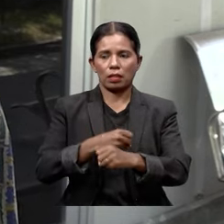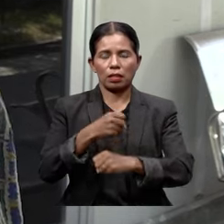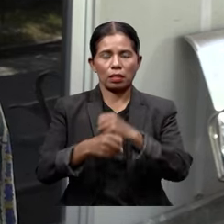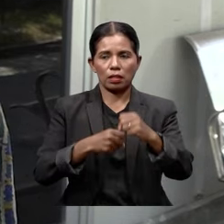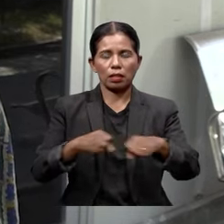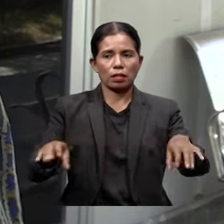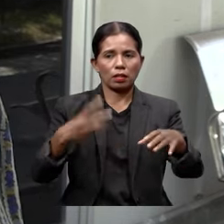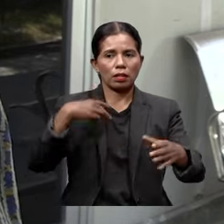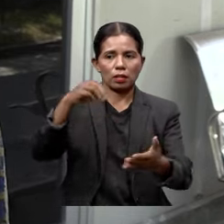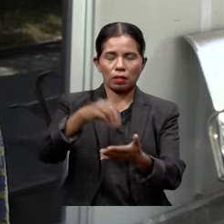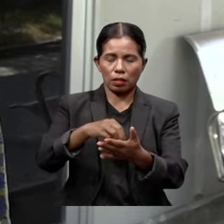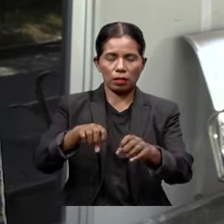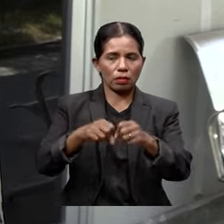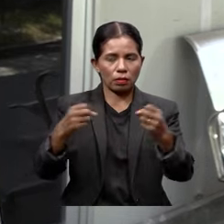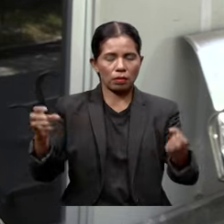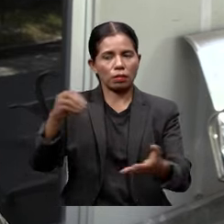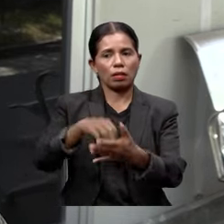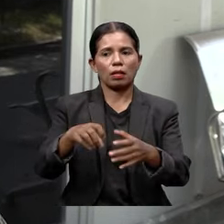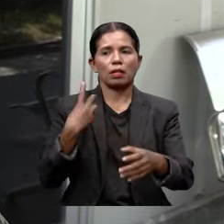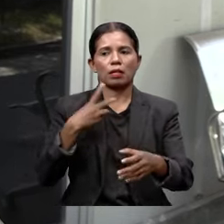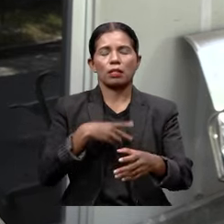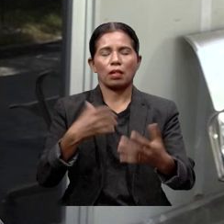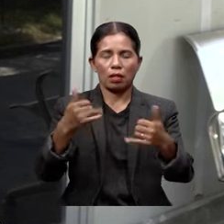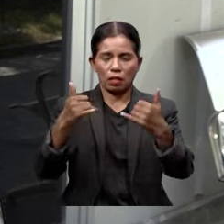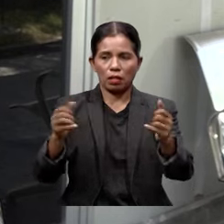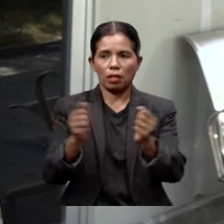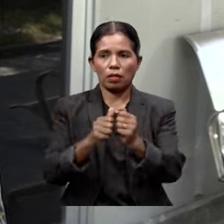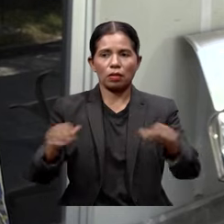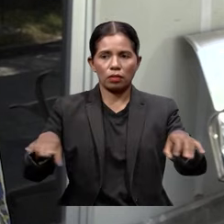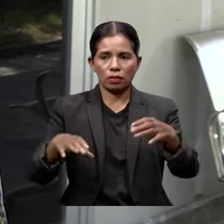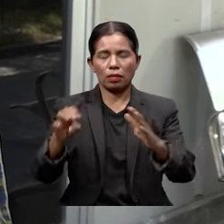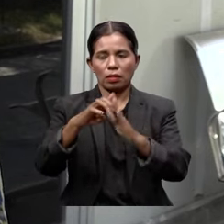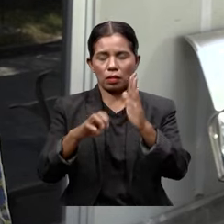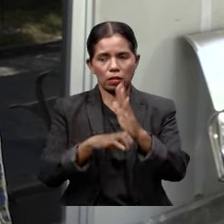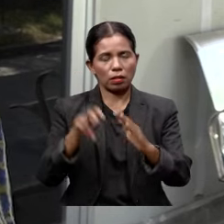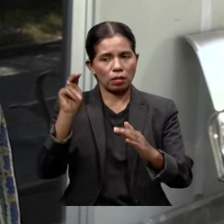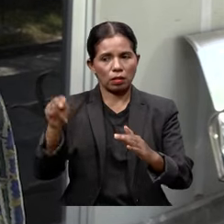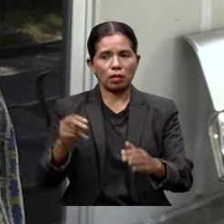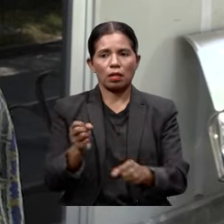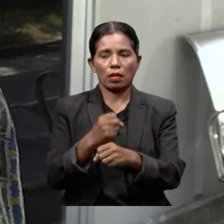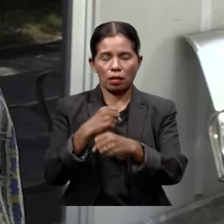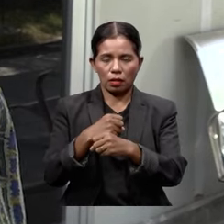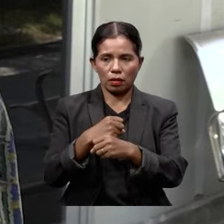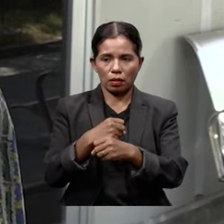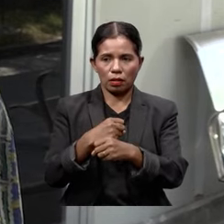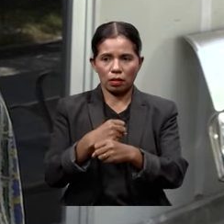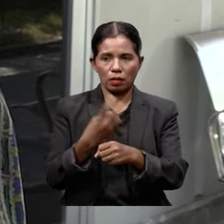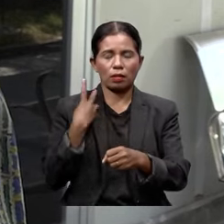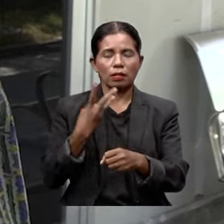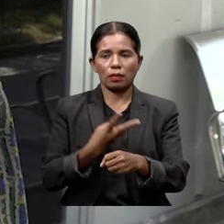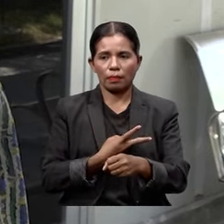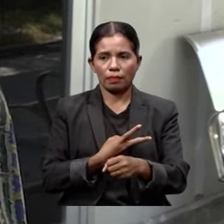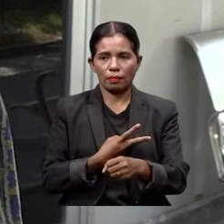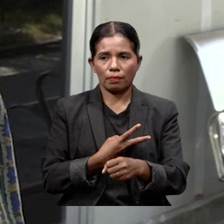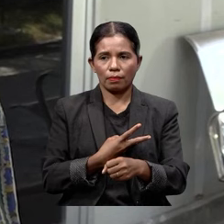sistema ne ita monta sobu ita ne sali marfali ho sistema estado nini ita ne ma implica mos ba iha itenia